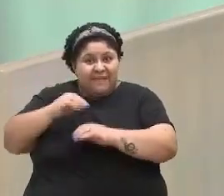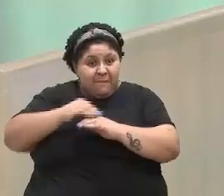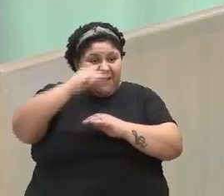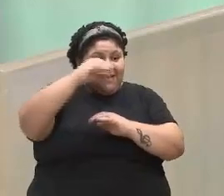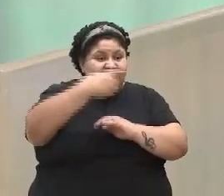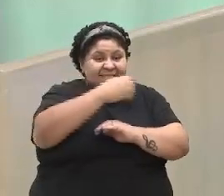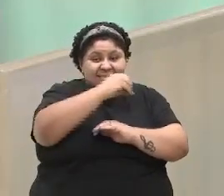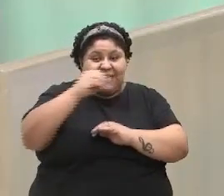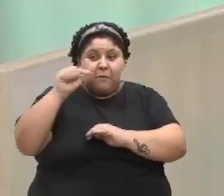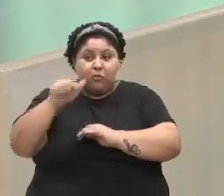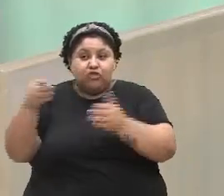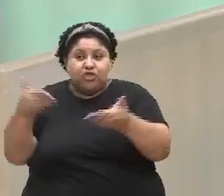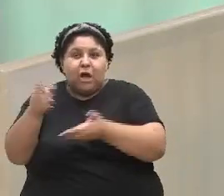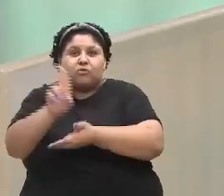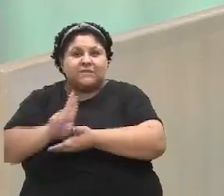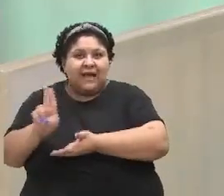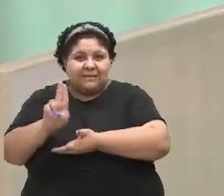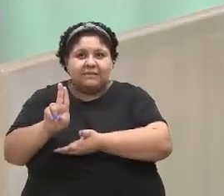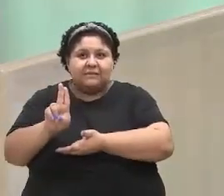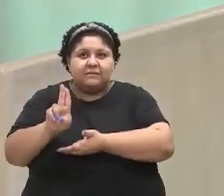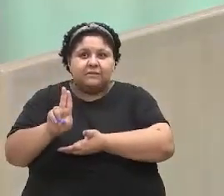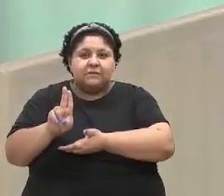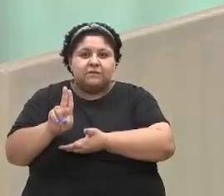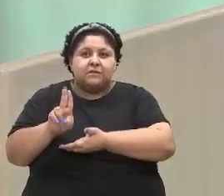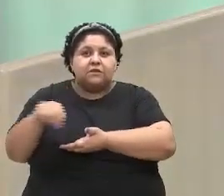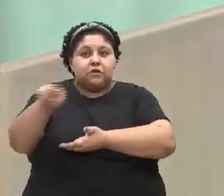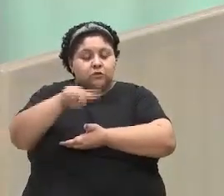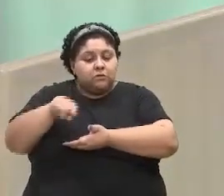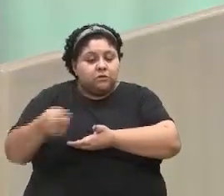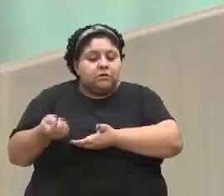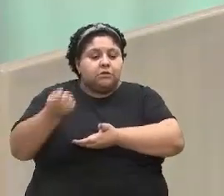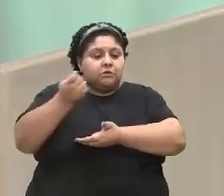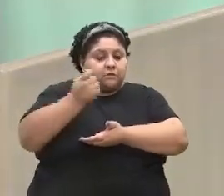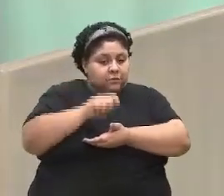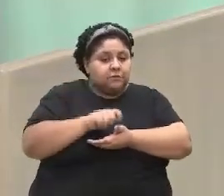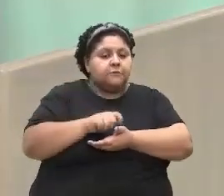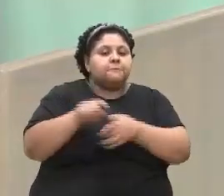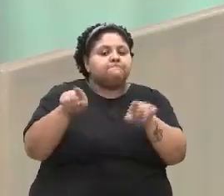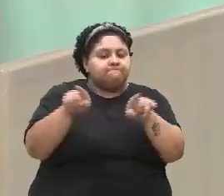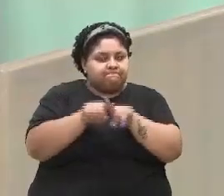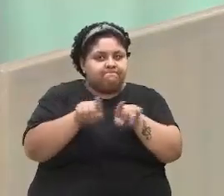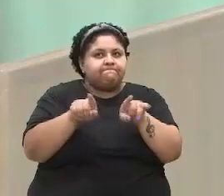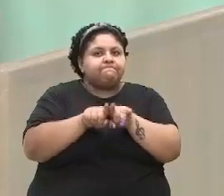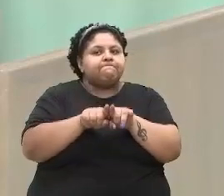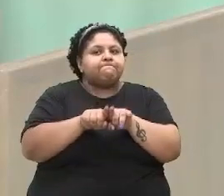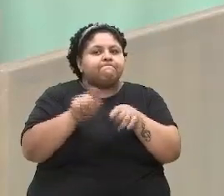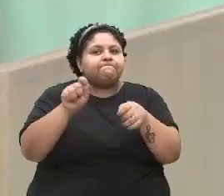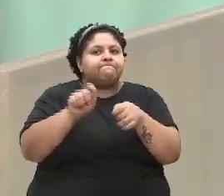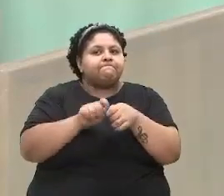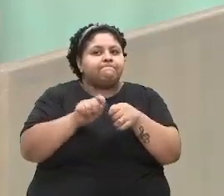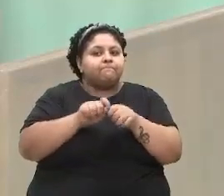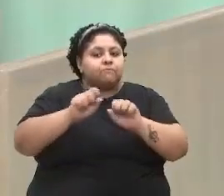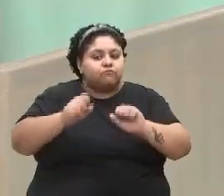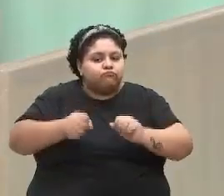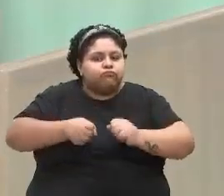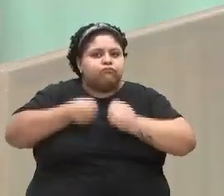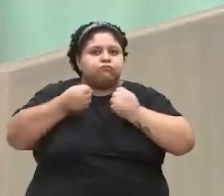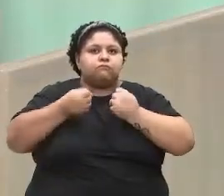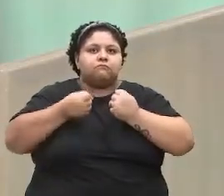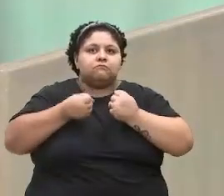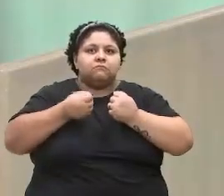públicas ocupadas, nós precisamos também fazer um empenho,